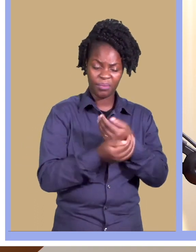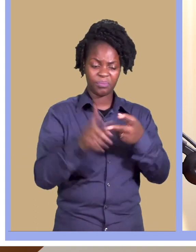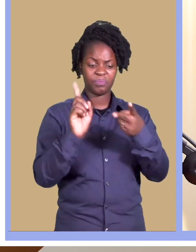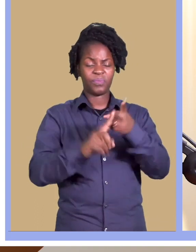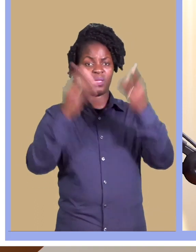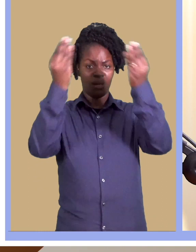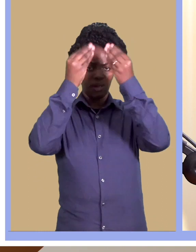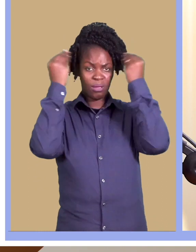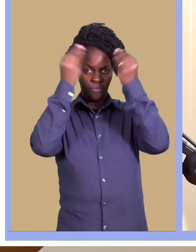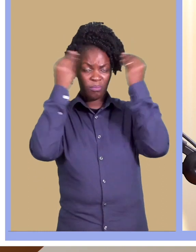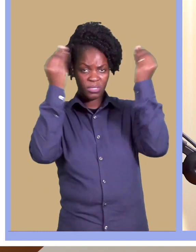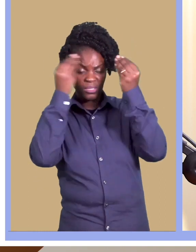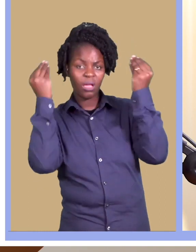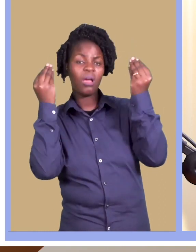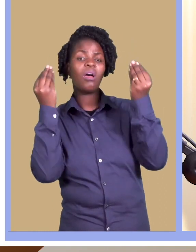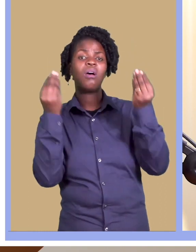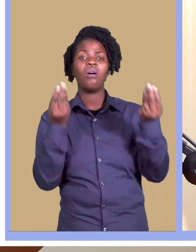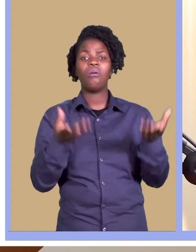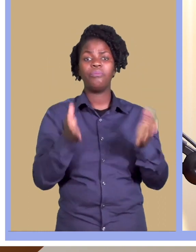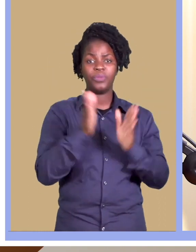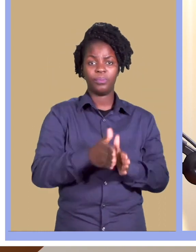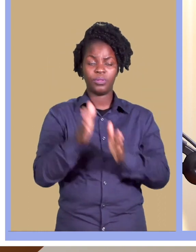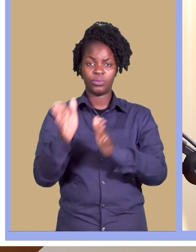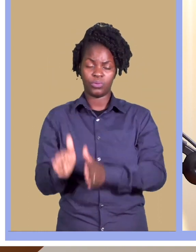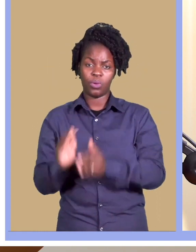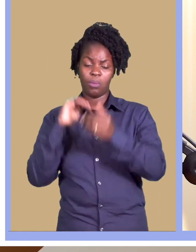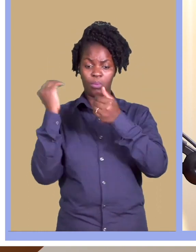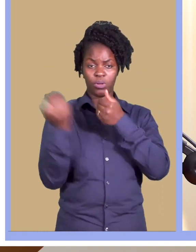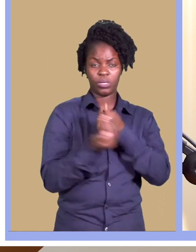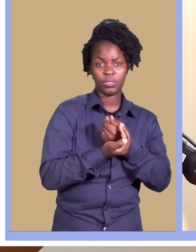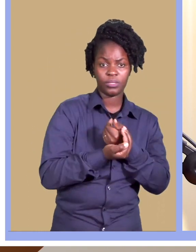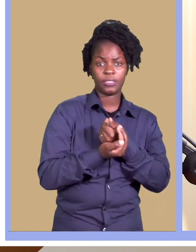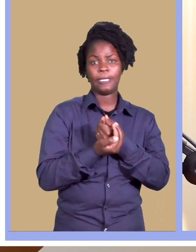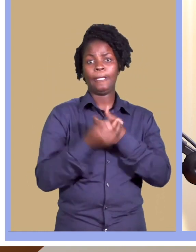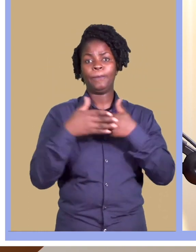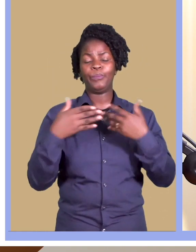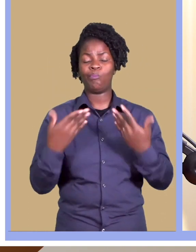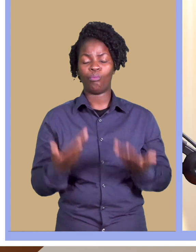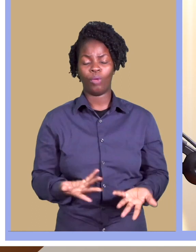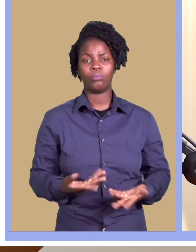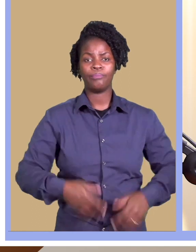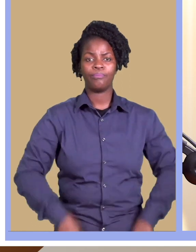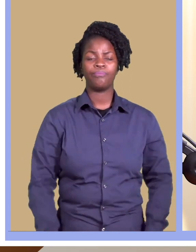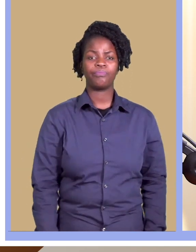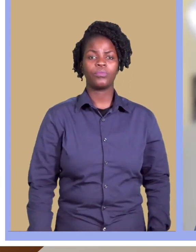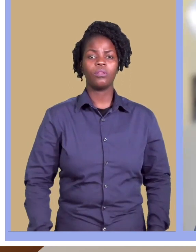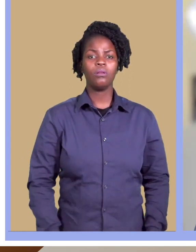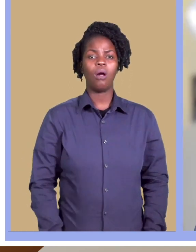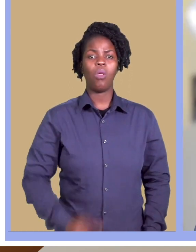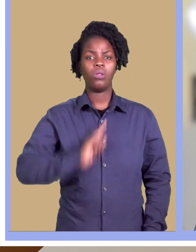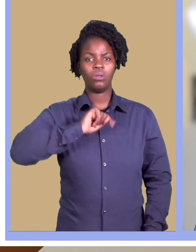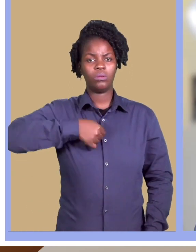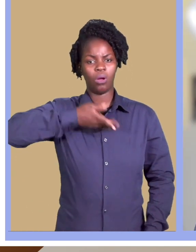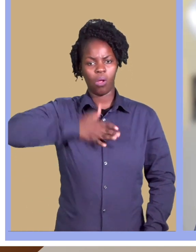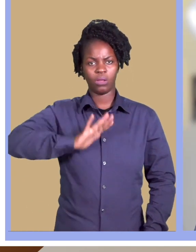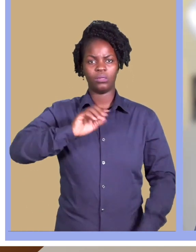aos comitês comunitários de gestão de riscos. Então, queremos ter um papel